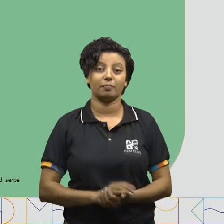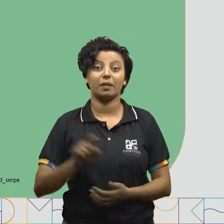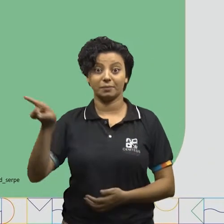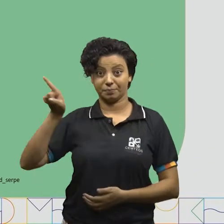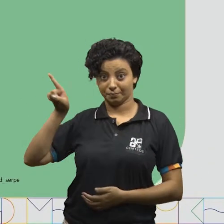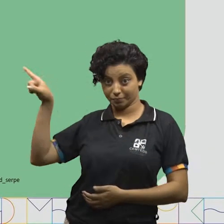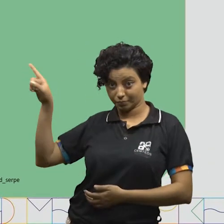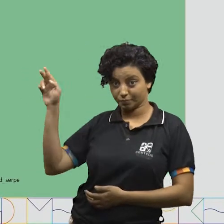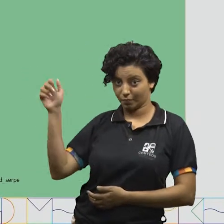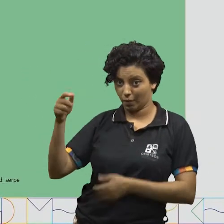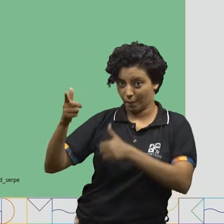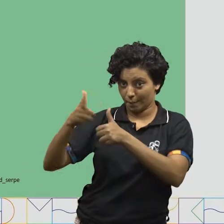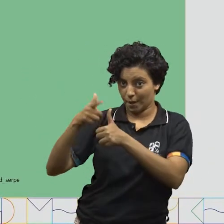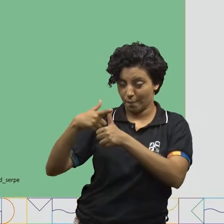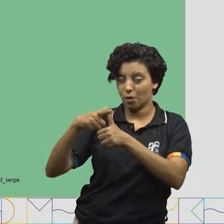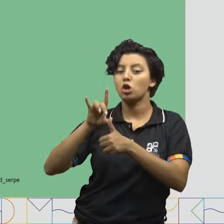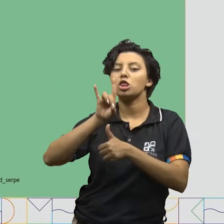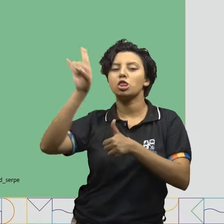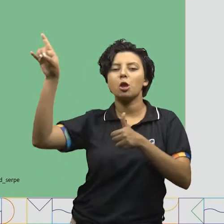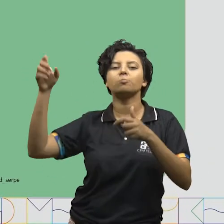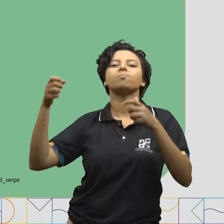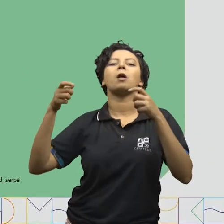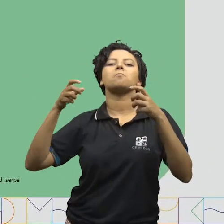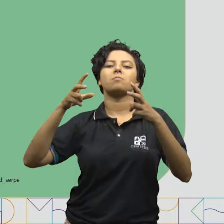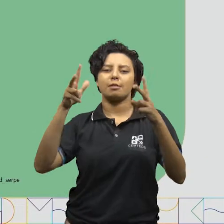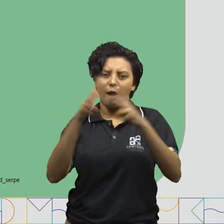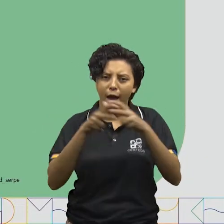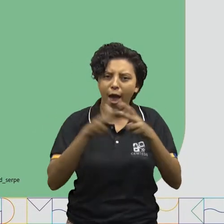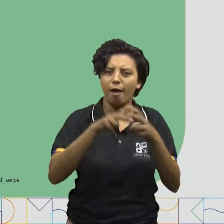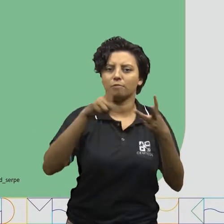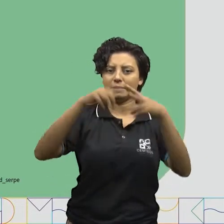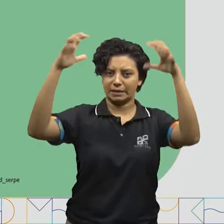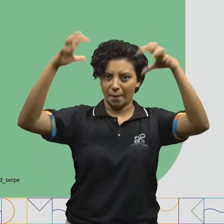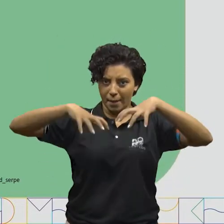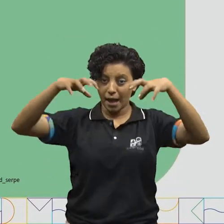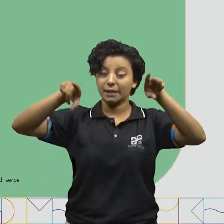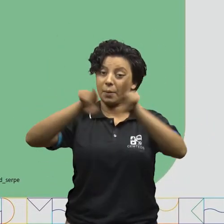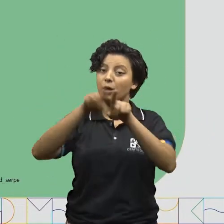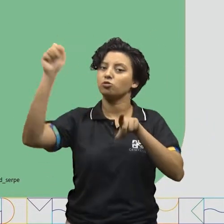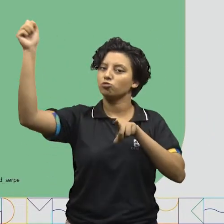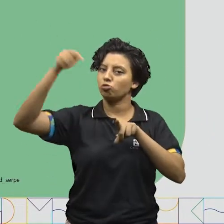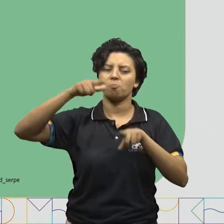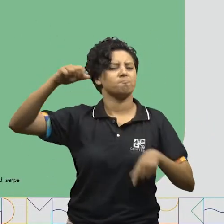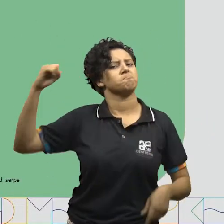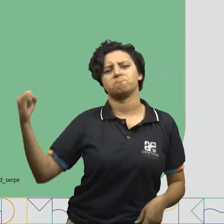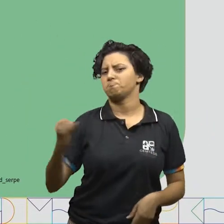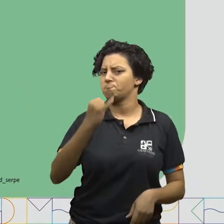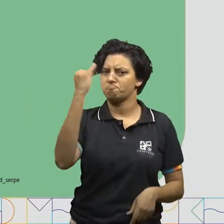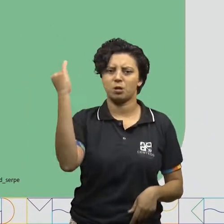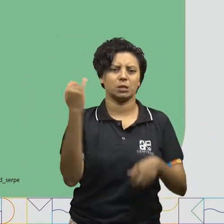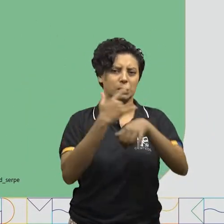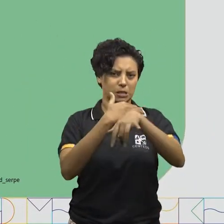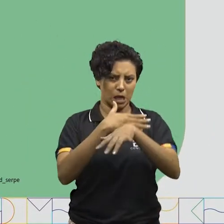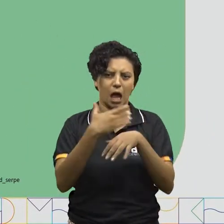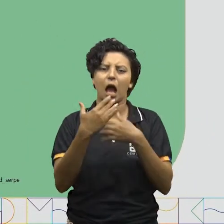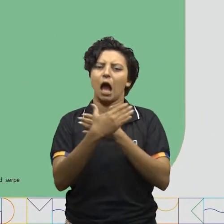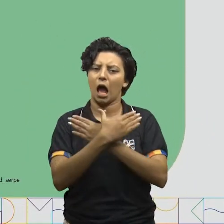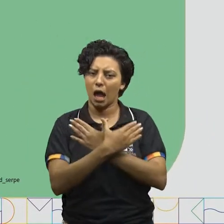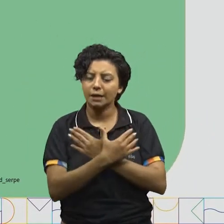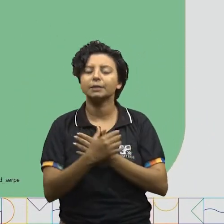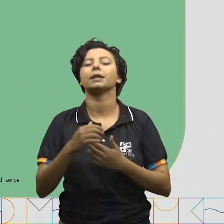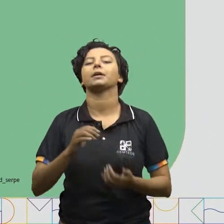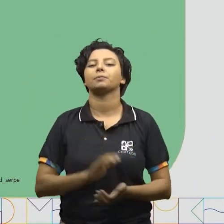das tempestades e do sol, o mais importante da principal cidade asteca. Sacrifícios humanos